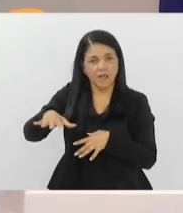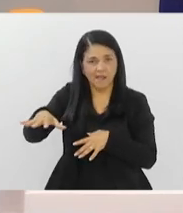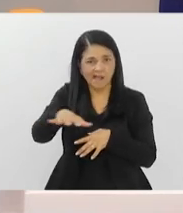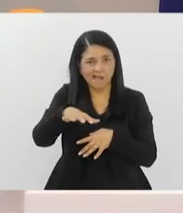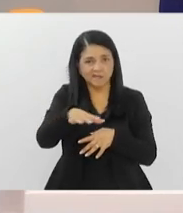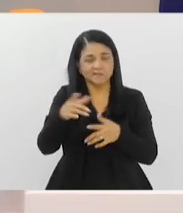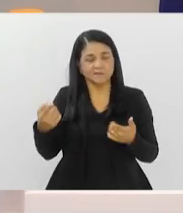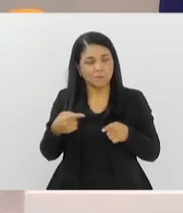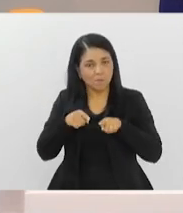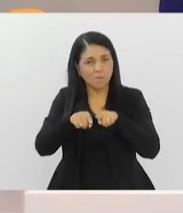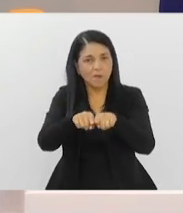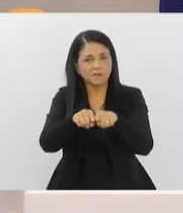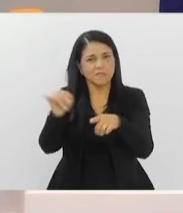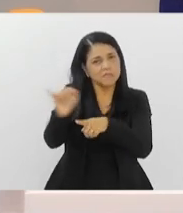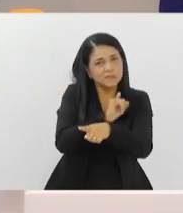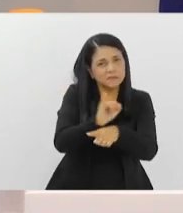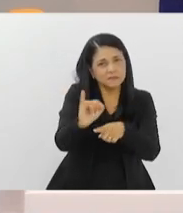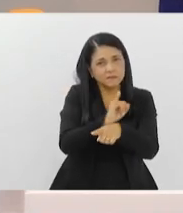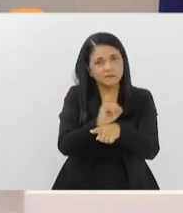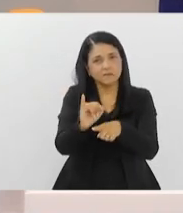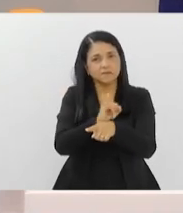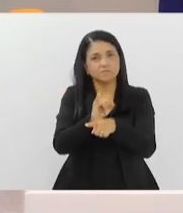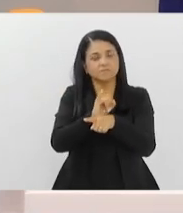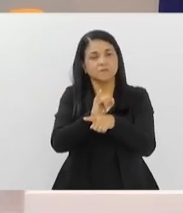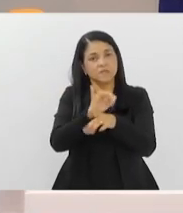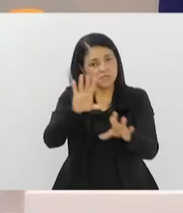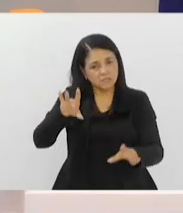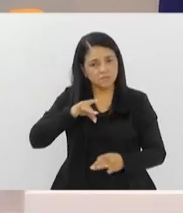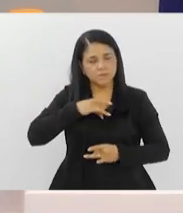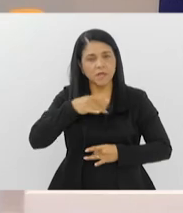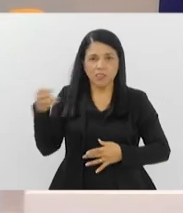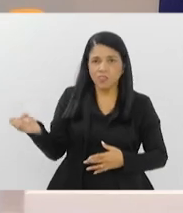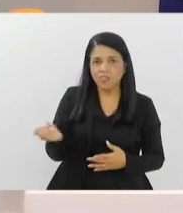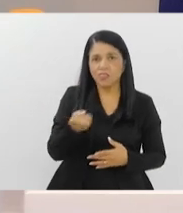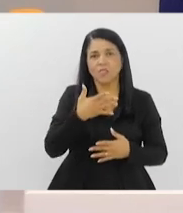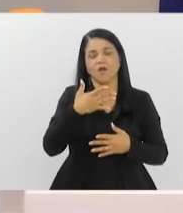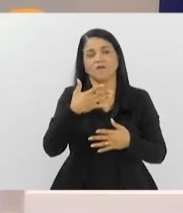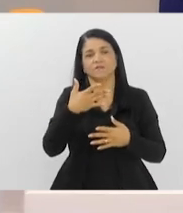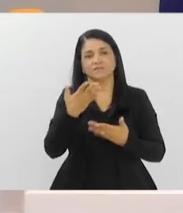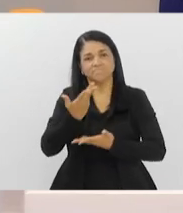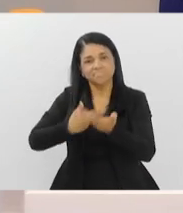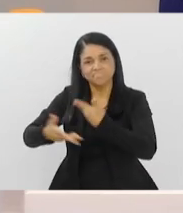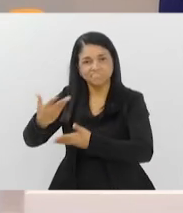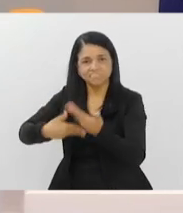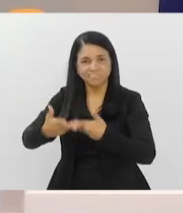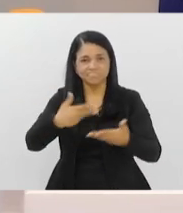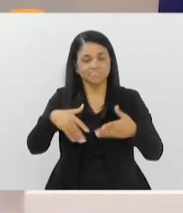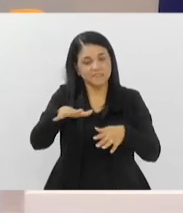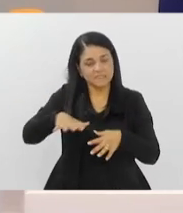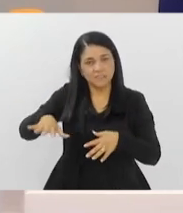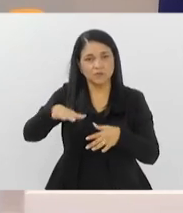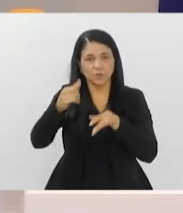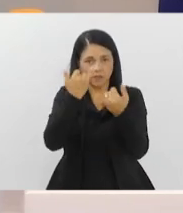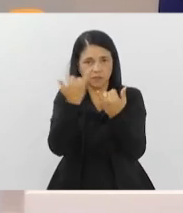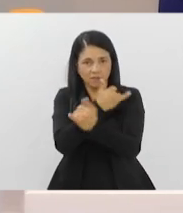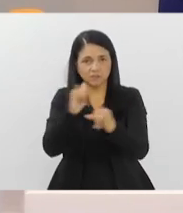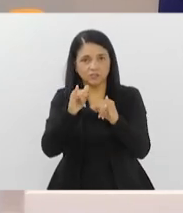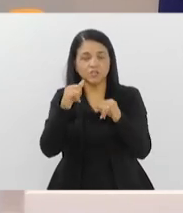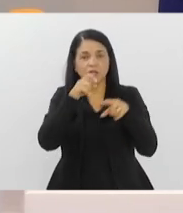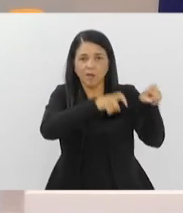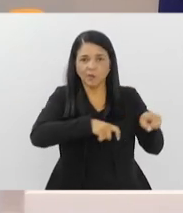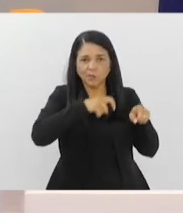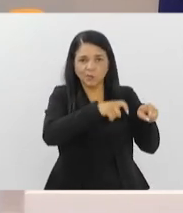estabelecerem parcerias estratégicas, inspirar novas abordagens e soluções em setores como energia,